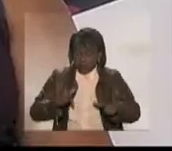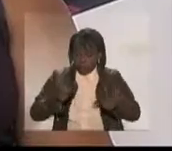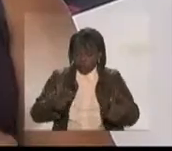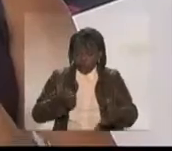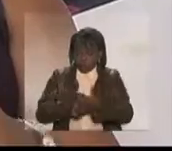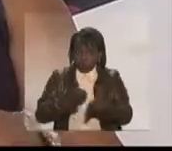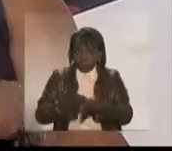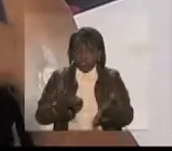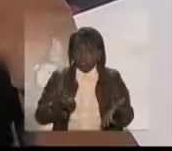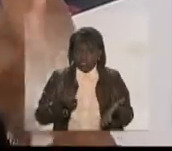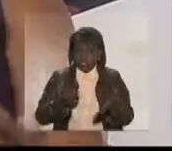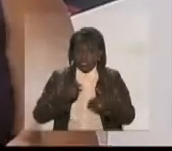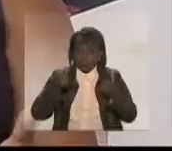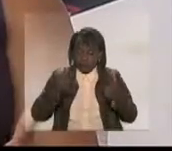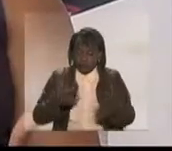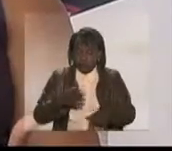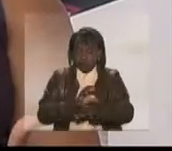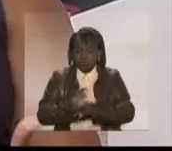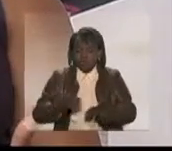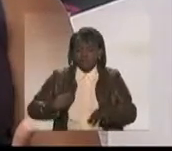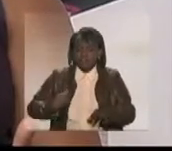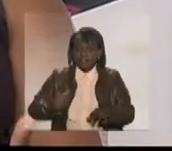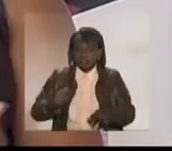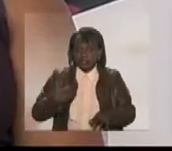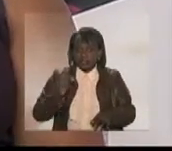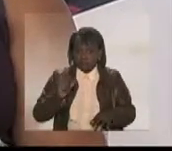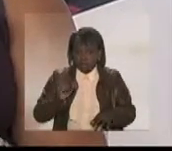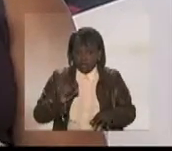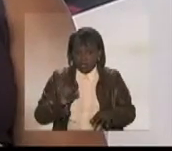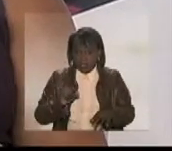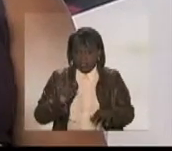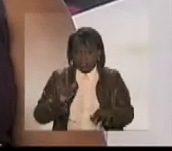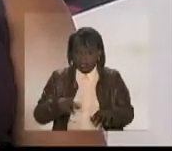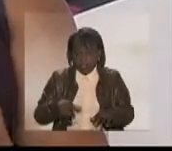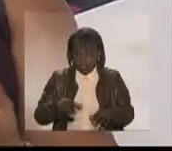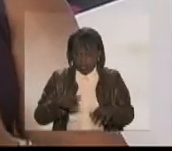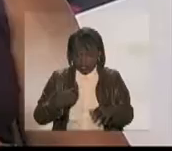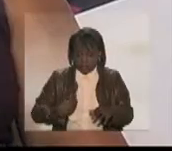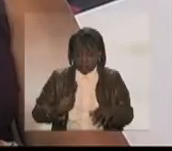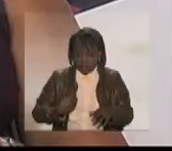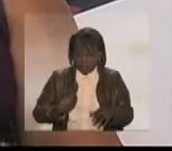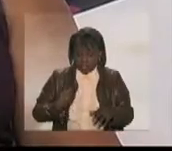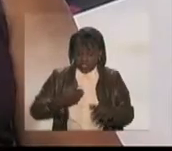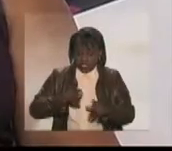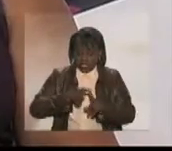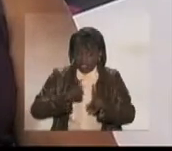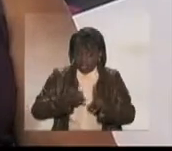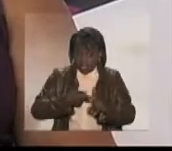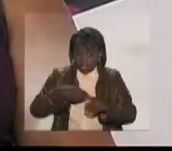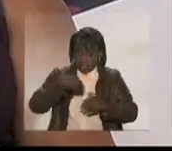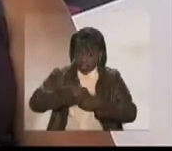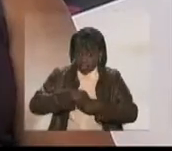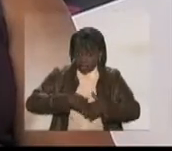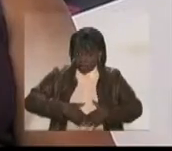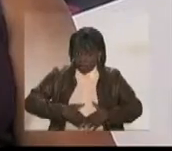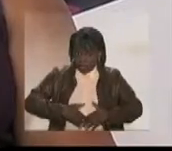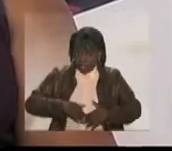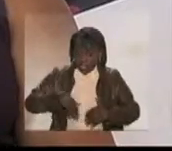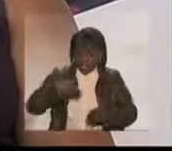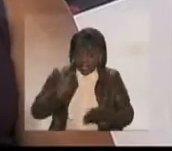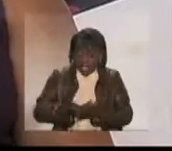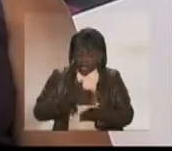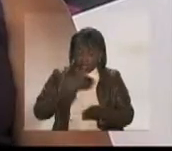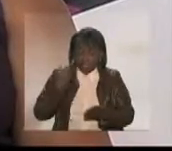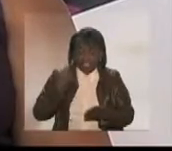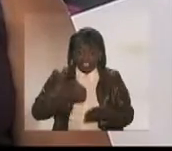devemos lutar. E quando eu falo da cultura da vida, eu falo da cultura da vida desde o ventre materno